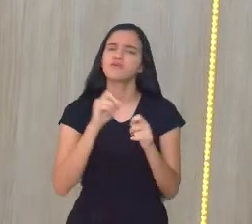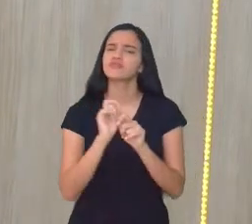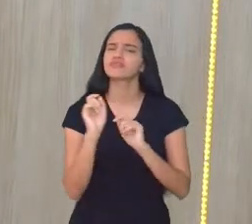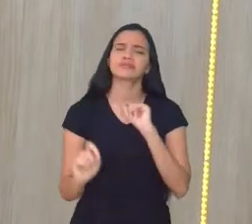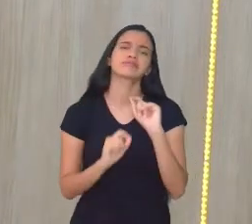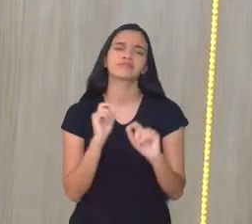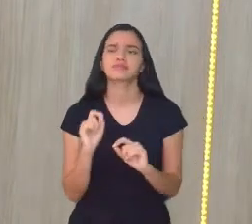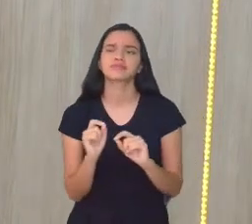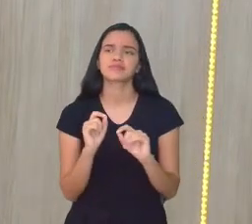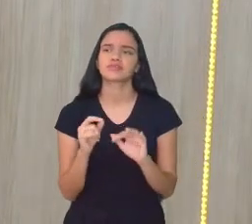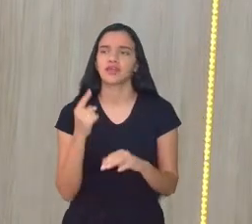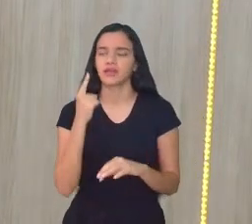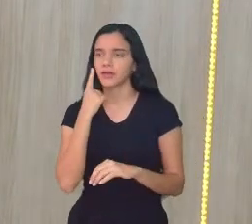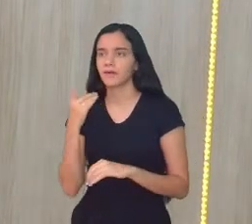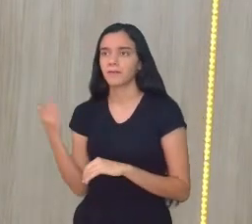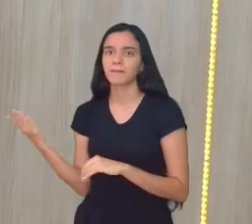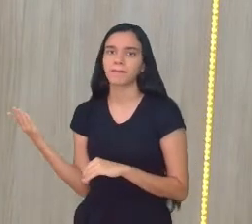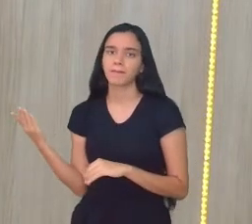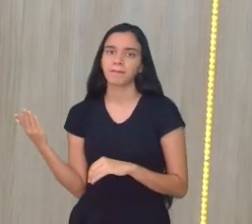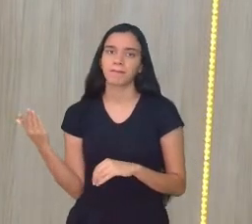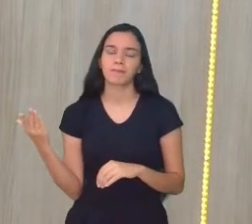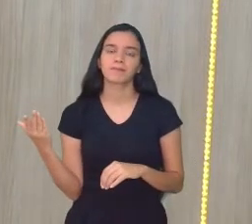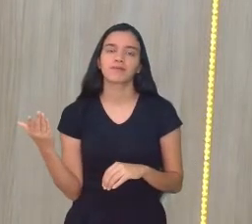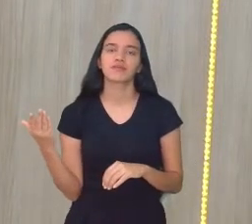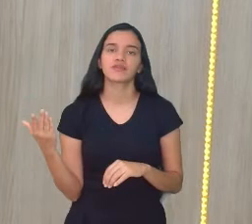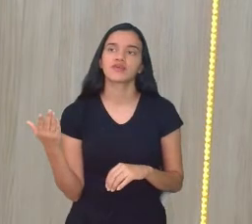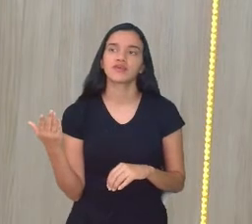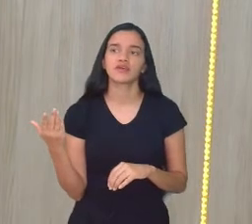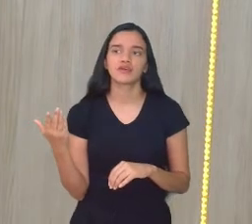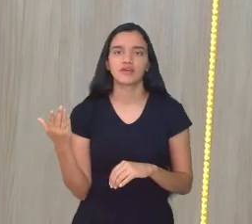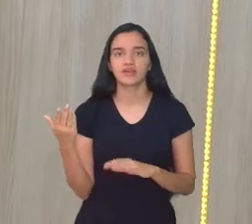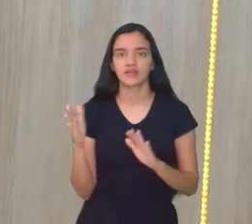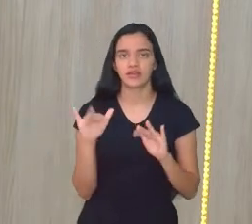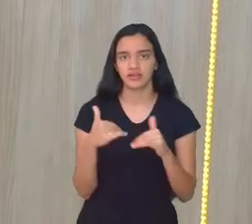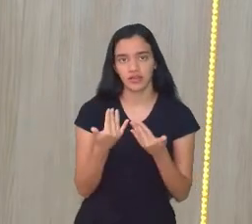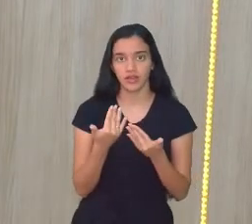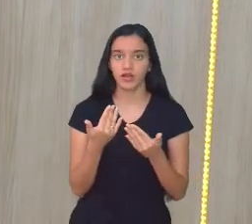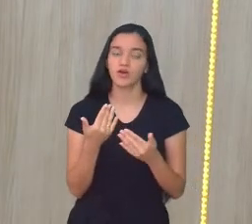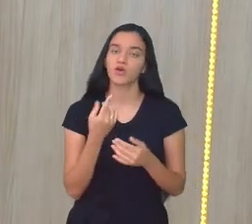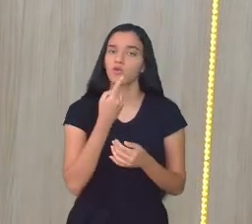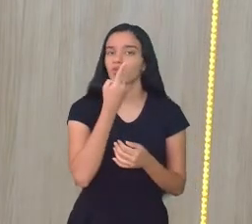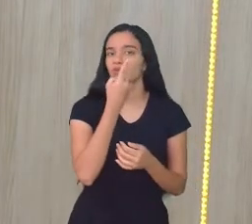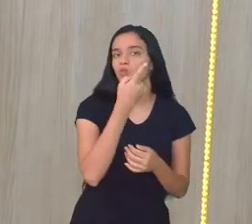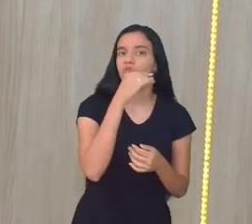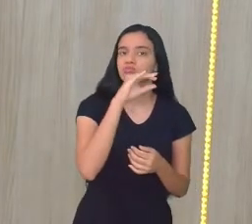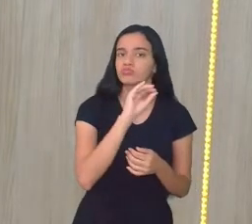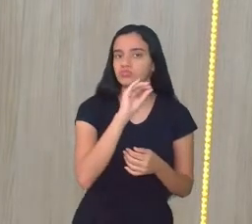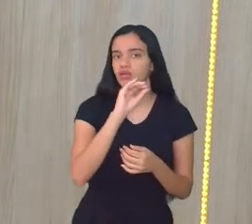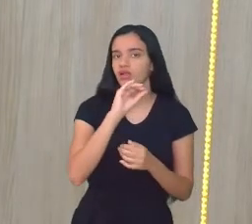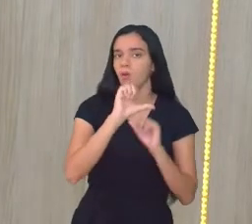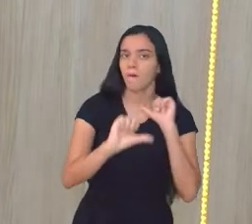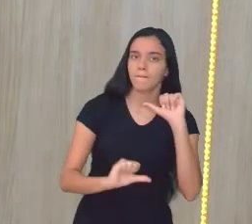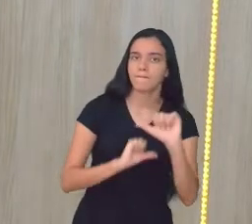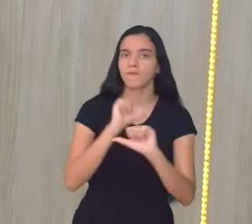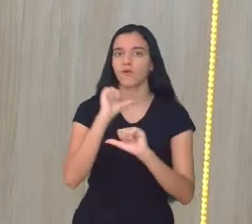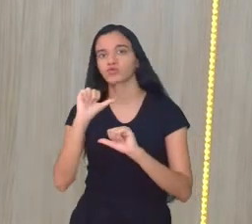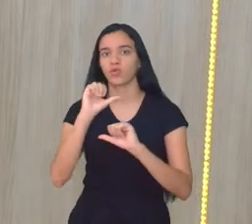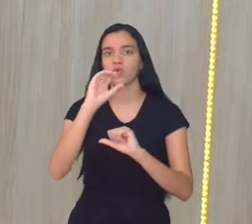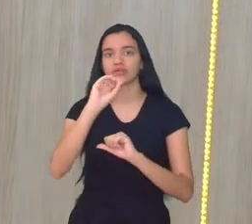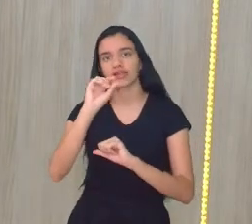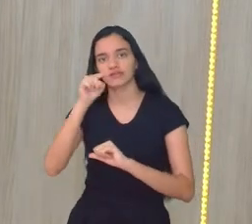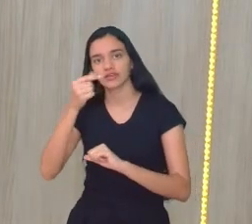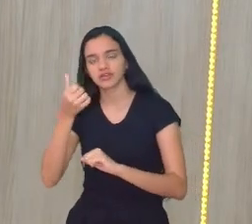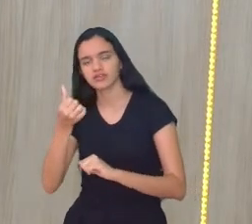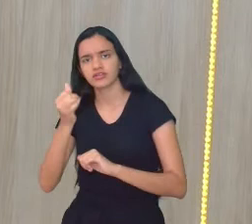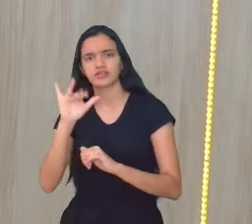fiz? Aqui, ó, 1, 0, eu andei uma casa. Se você quiser armar a conta. Ah,